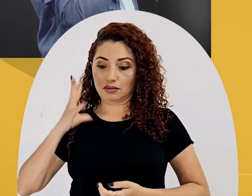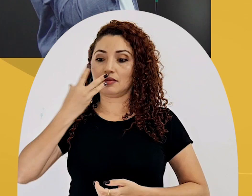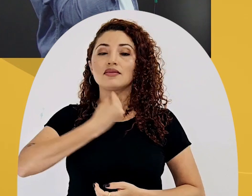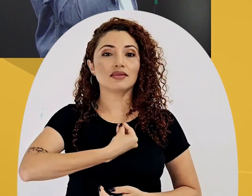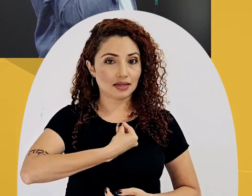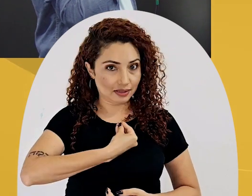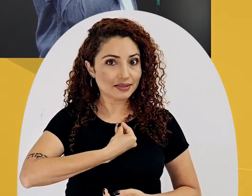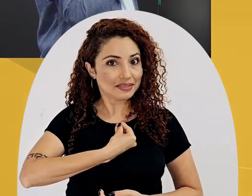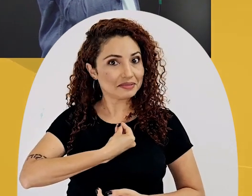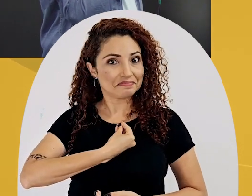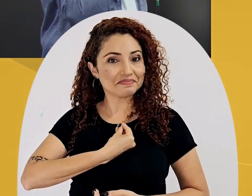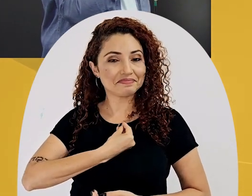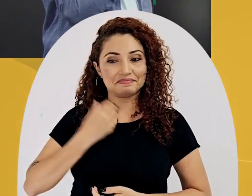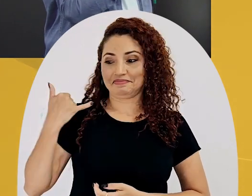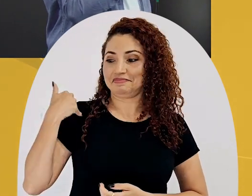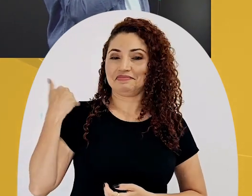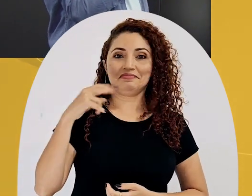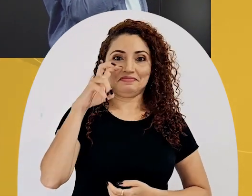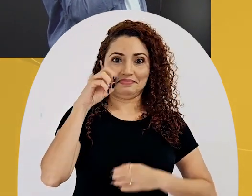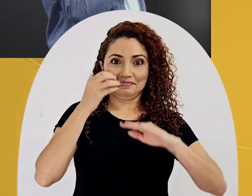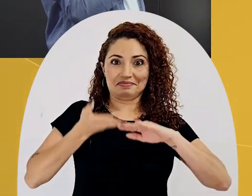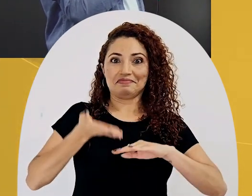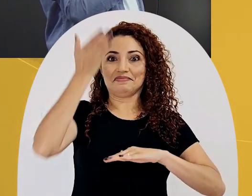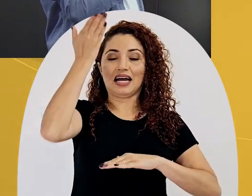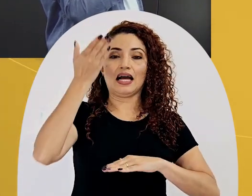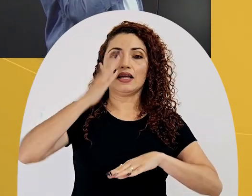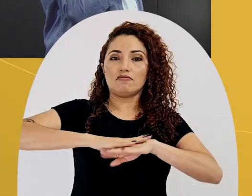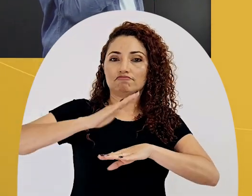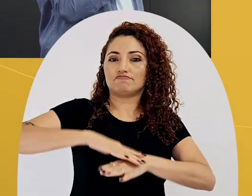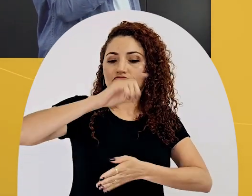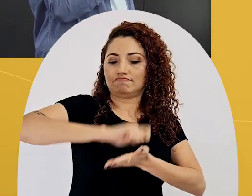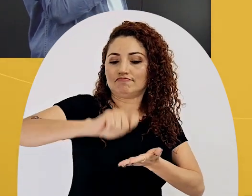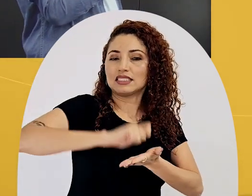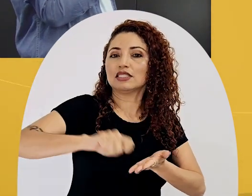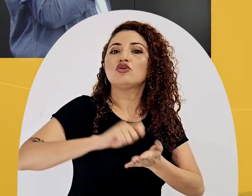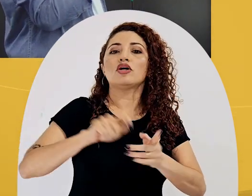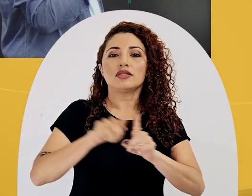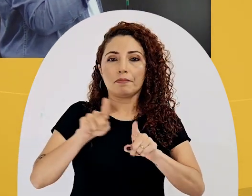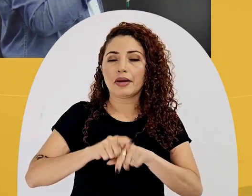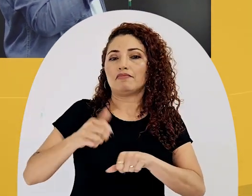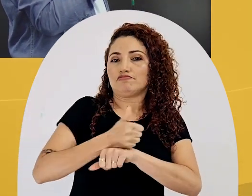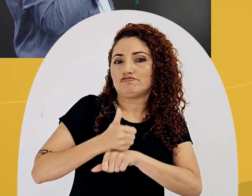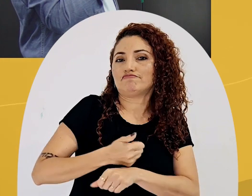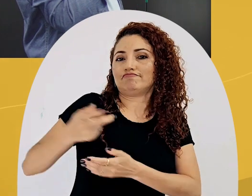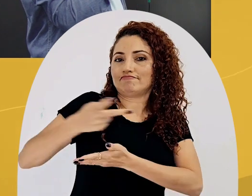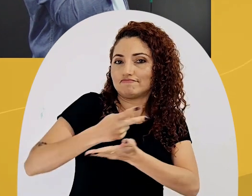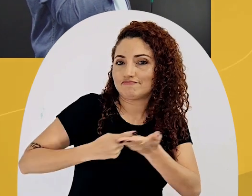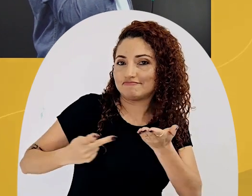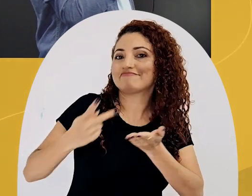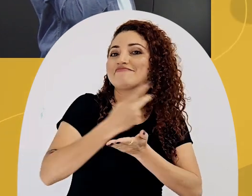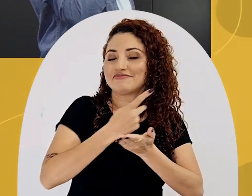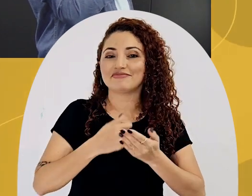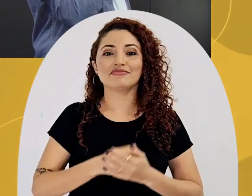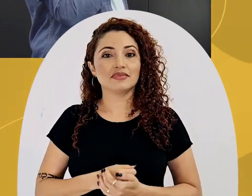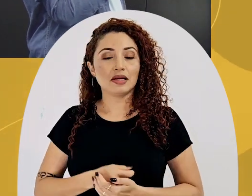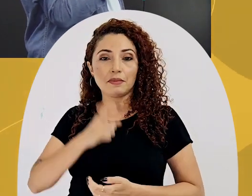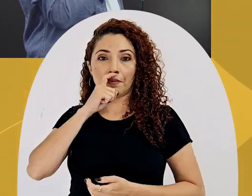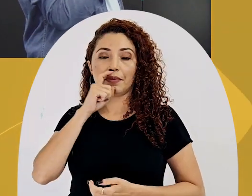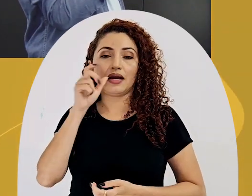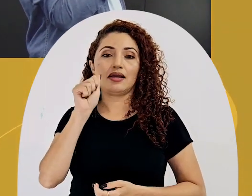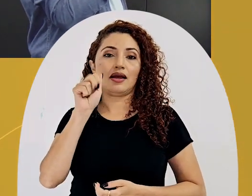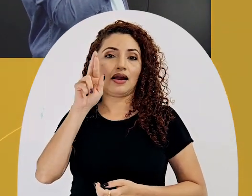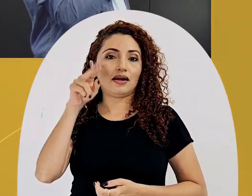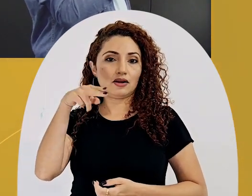transgênero, 50 mais, escritor e ilustrador. Sou filho do seu Arnor e da Dona